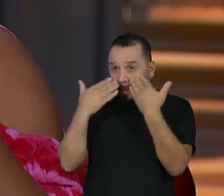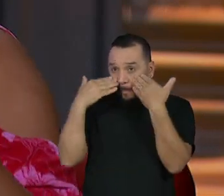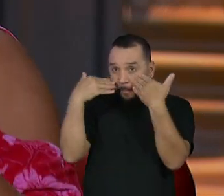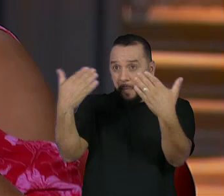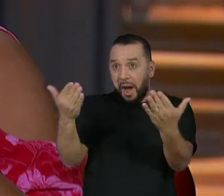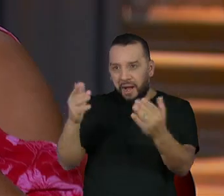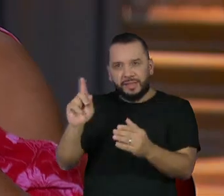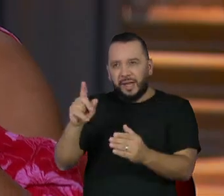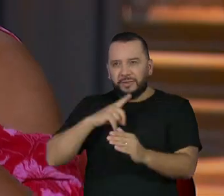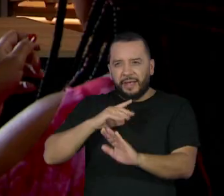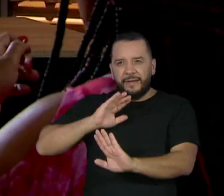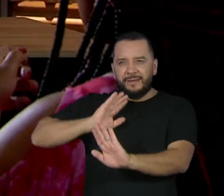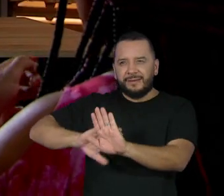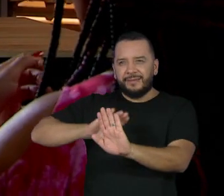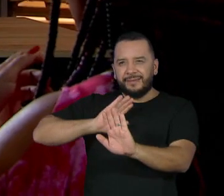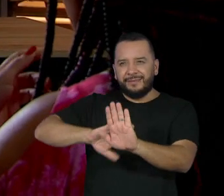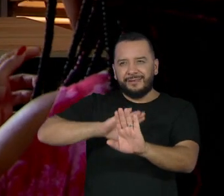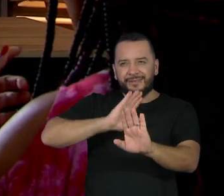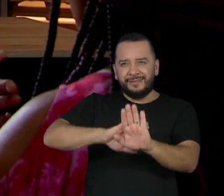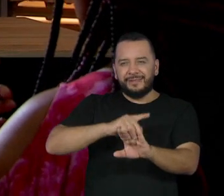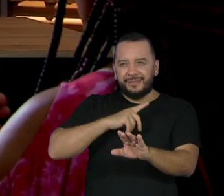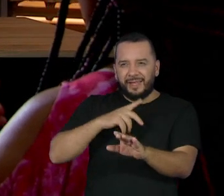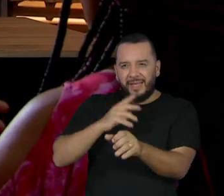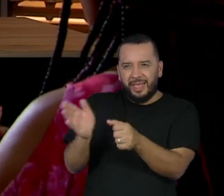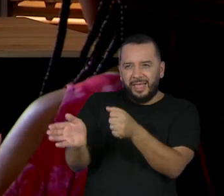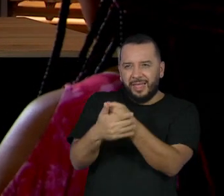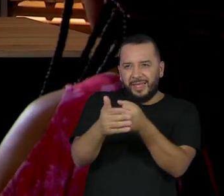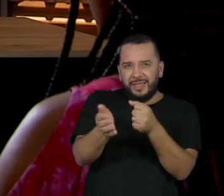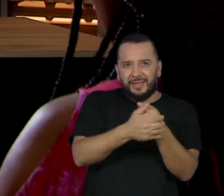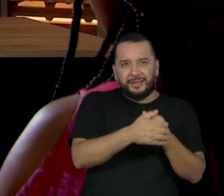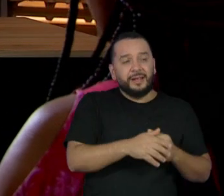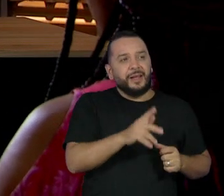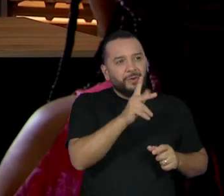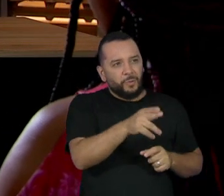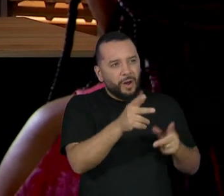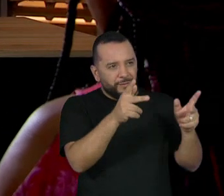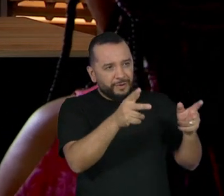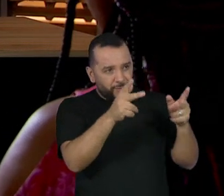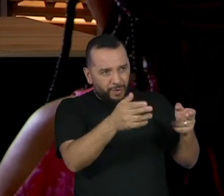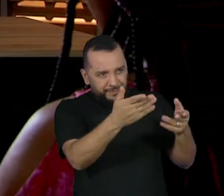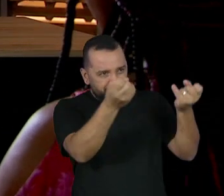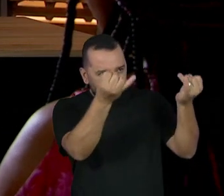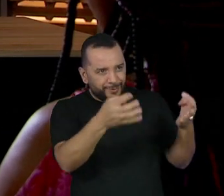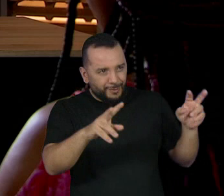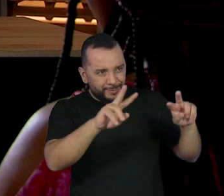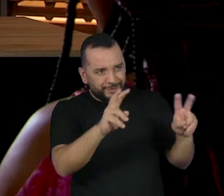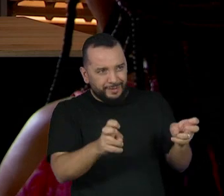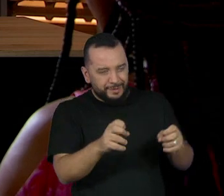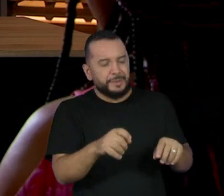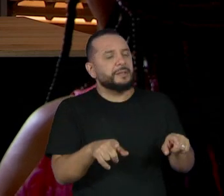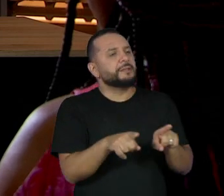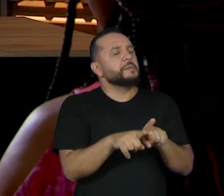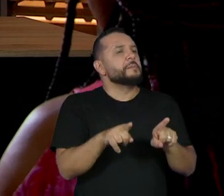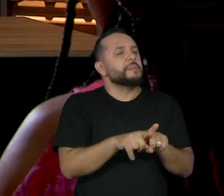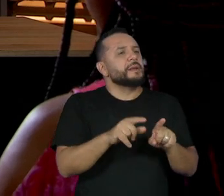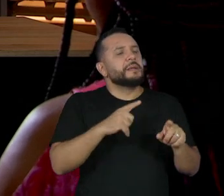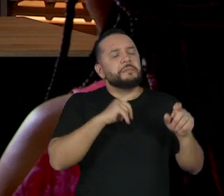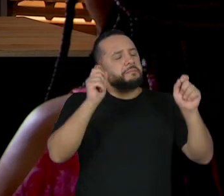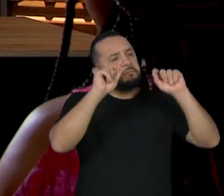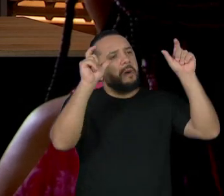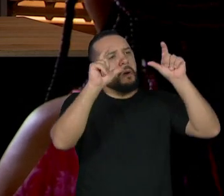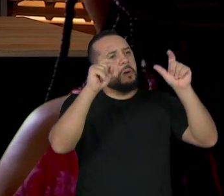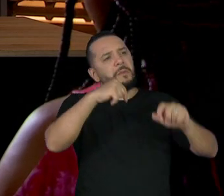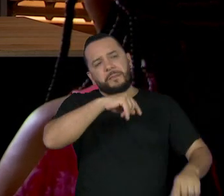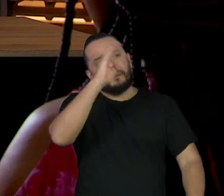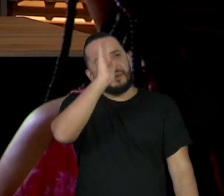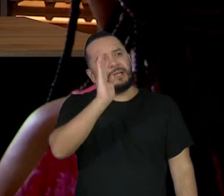está implícito, oculto, ele né? está oculto. Como você fala no título. Exatamente. E é bom falar um número também muito espantoso, que o Brasil está sempre